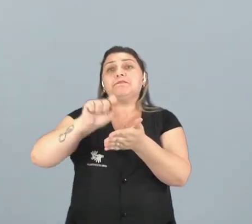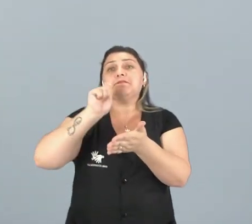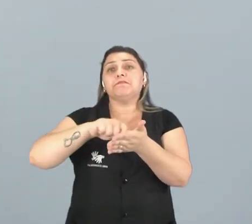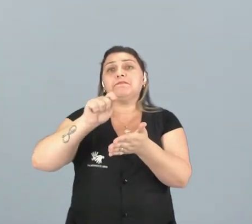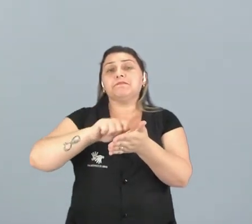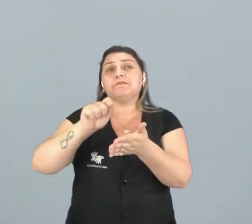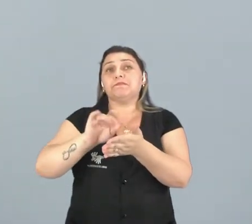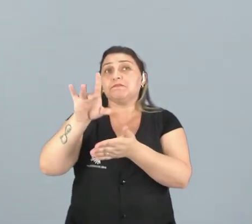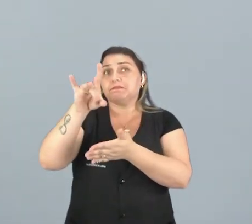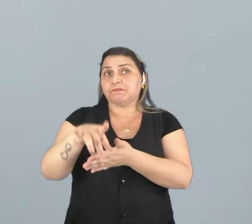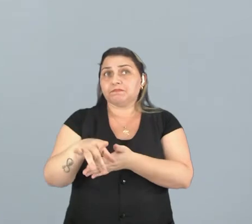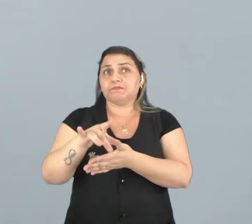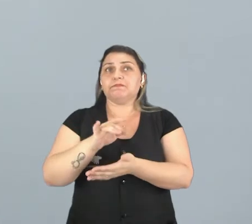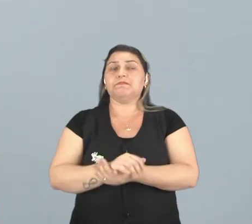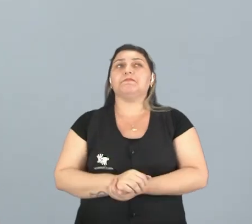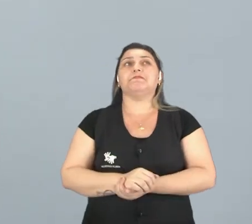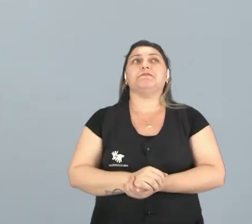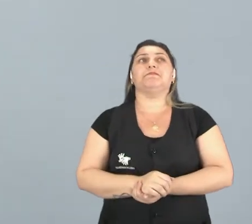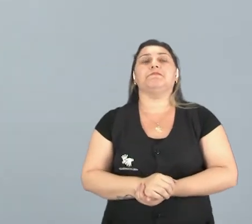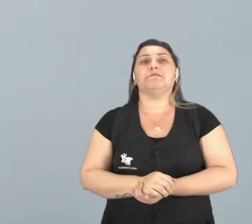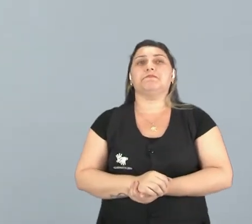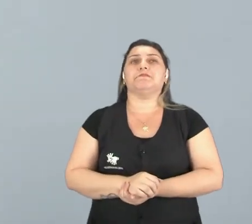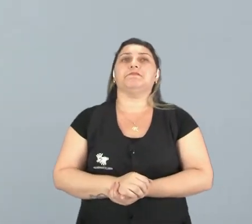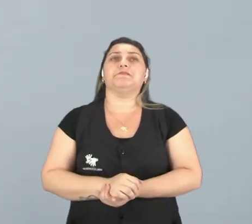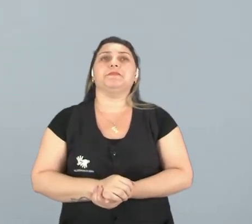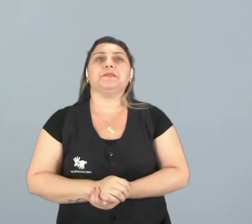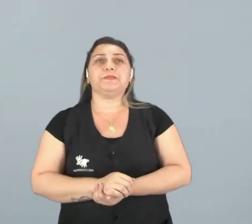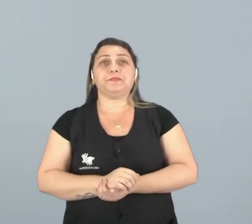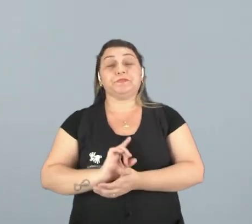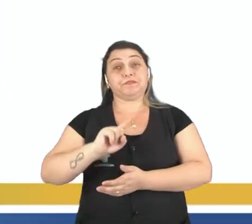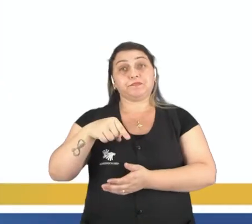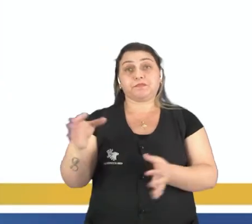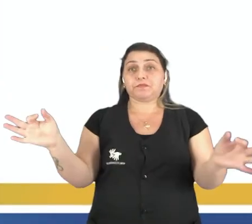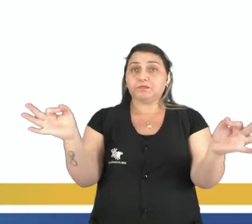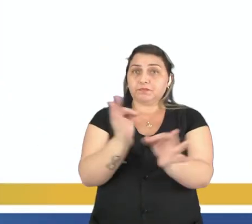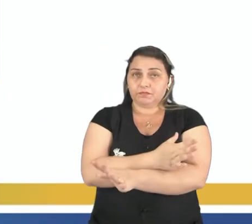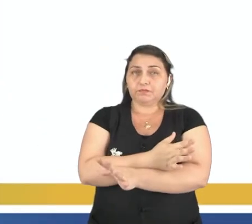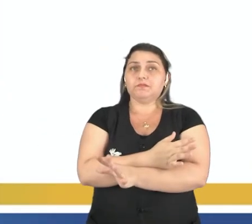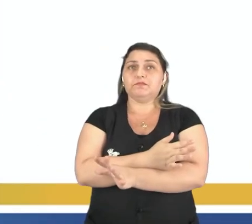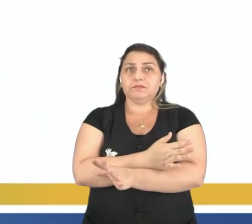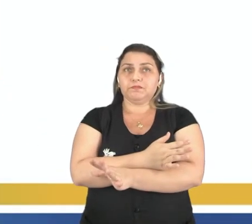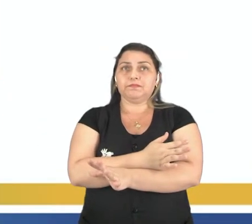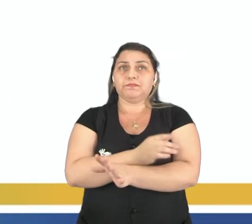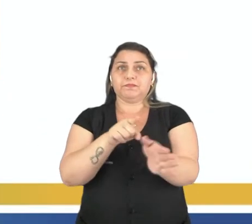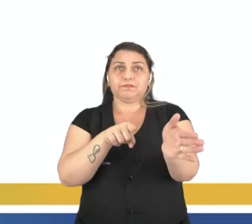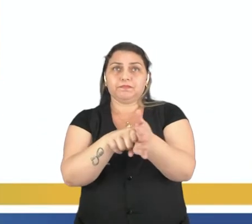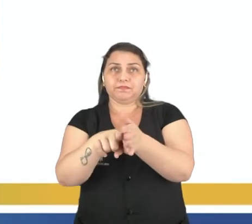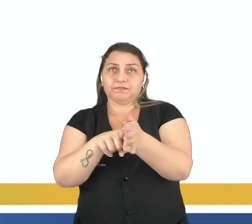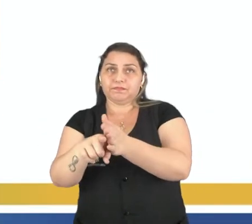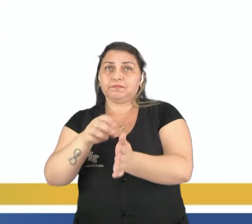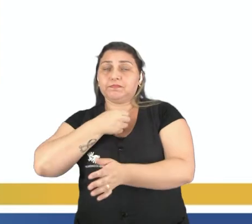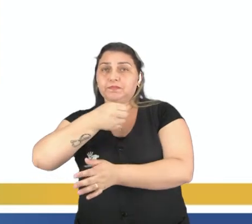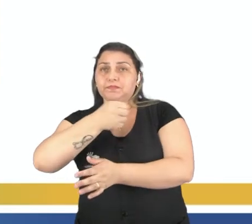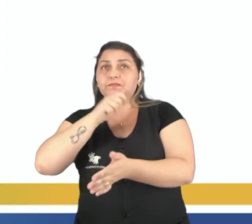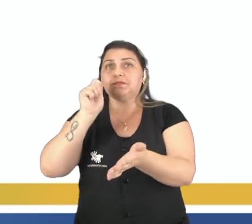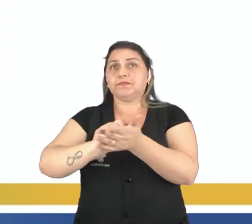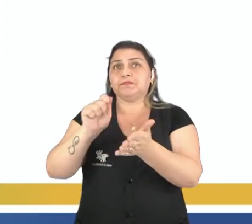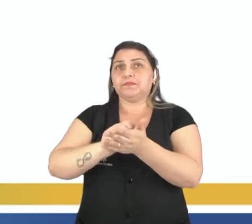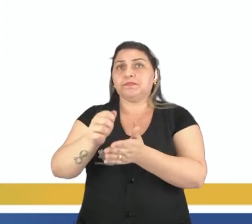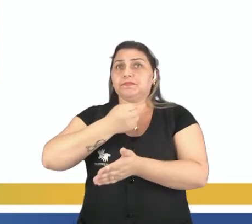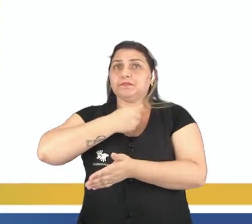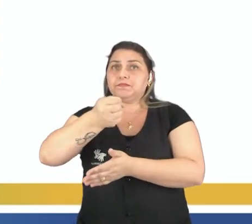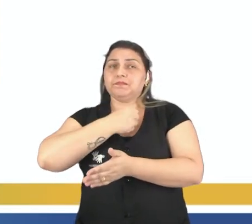escrita, ao penúltimo passo, passo 3, que é a escrita. Após concluir as pesquisas e entrevistas,